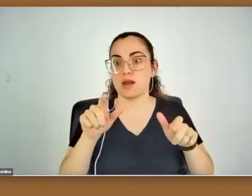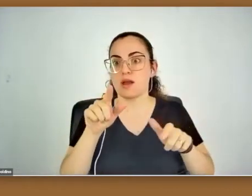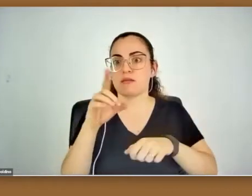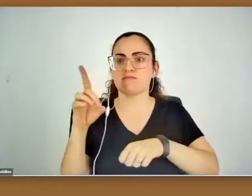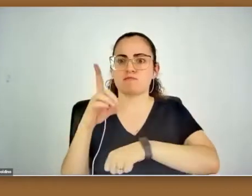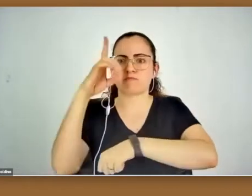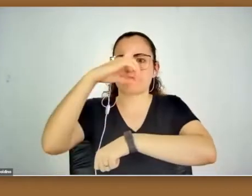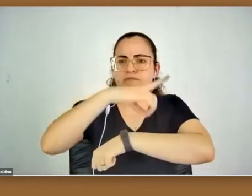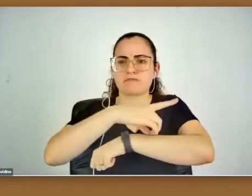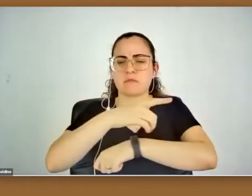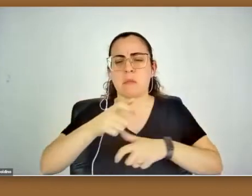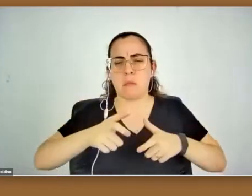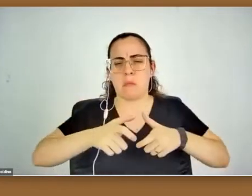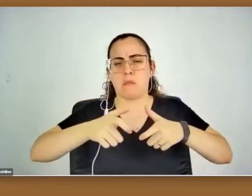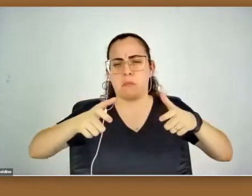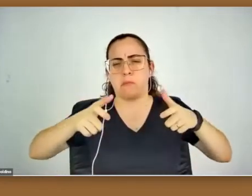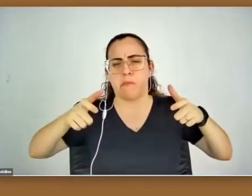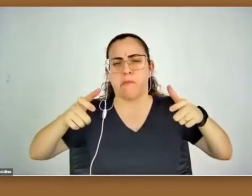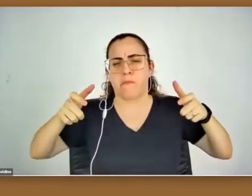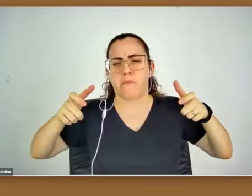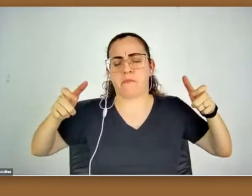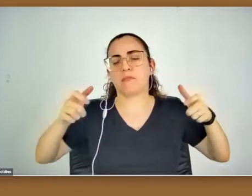na cidade de vocês?